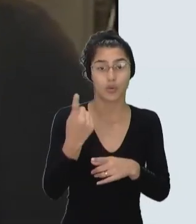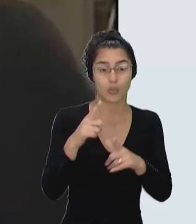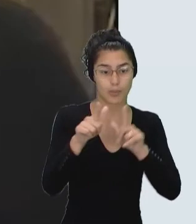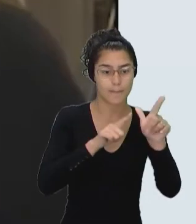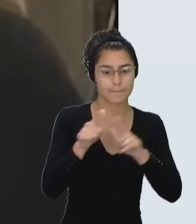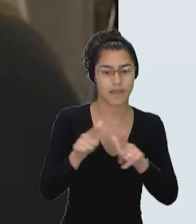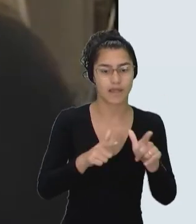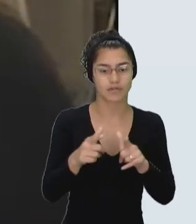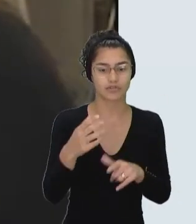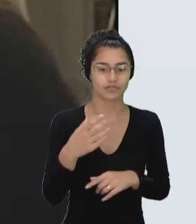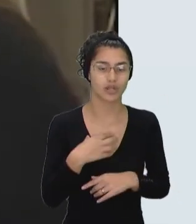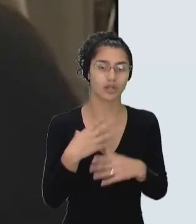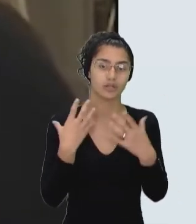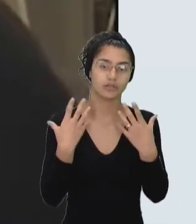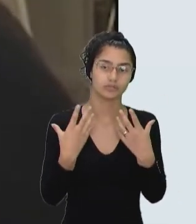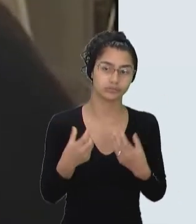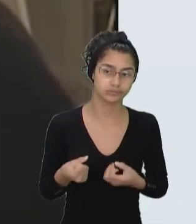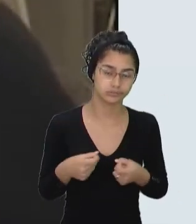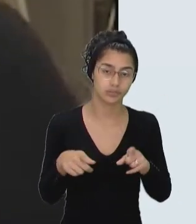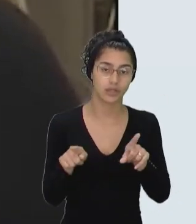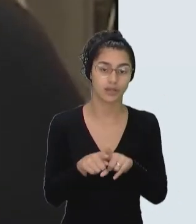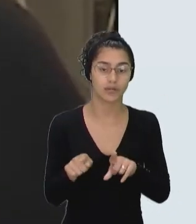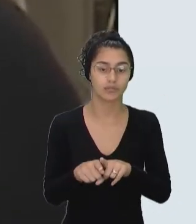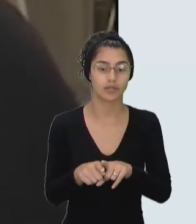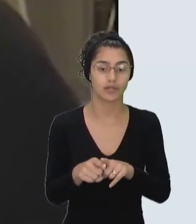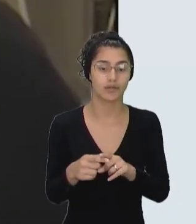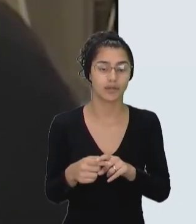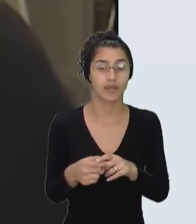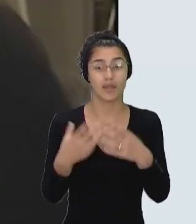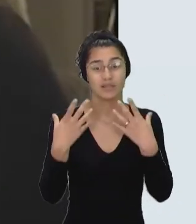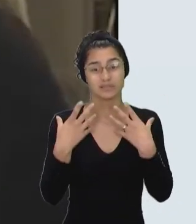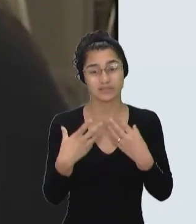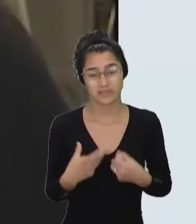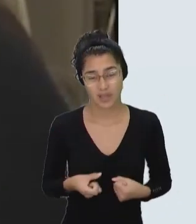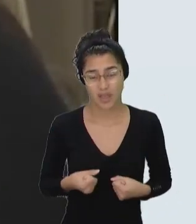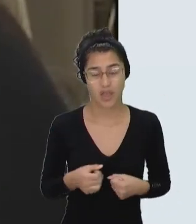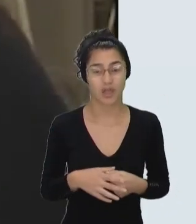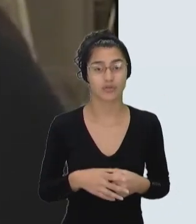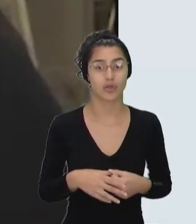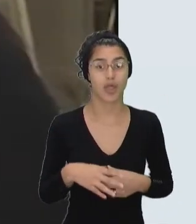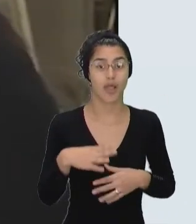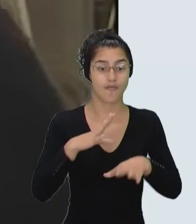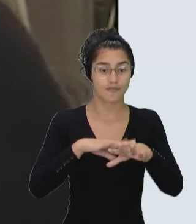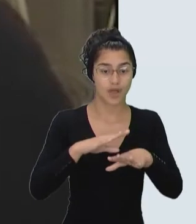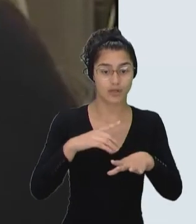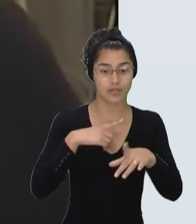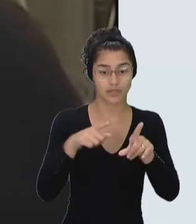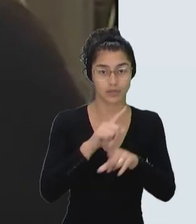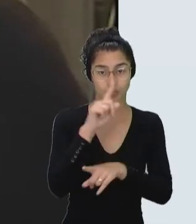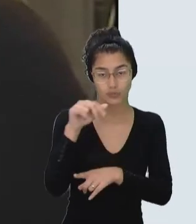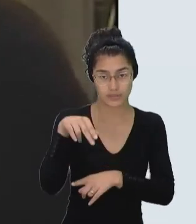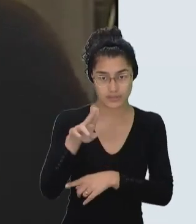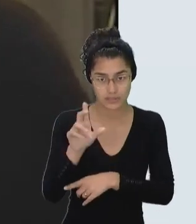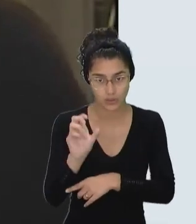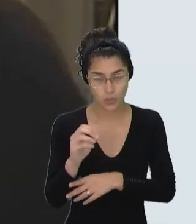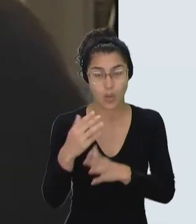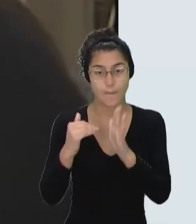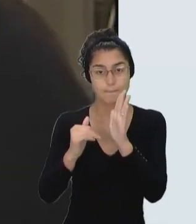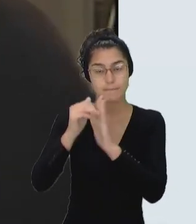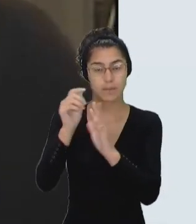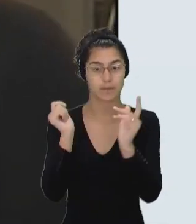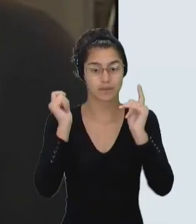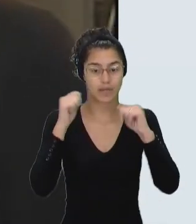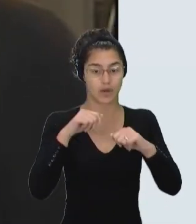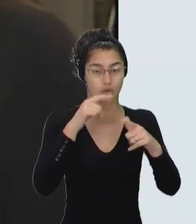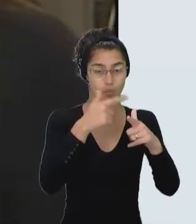trabalhador fique em estado letárgico, sinta cansaço. A falta do zinco aumenta a possibilidade